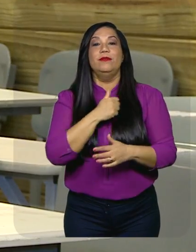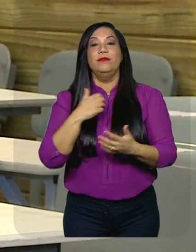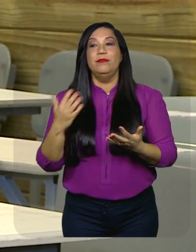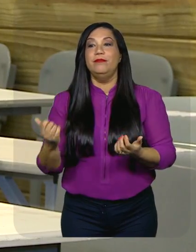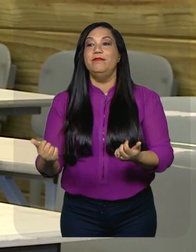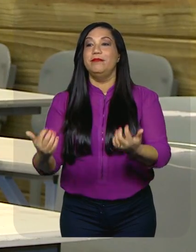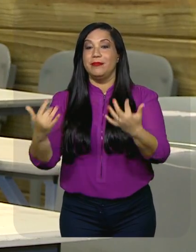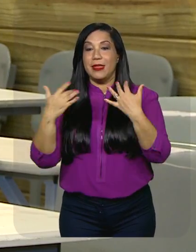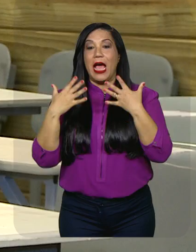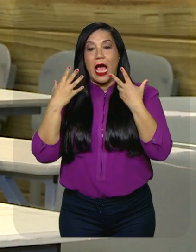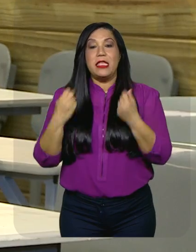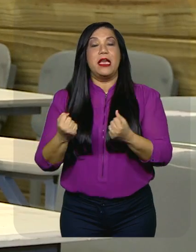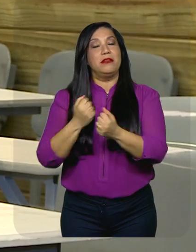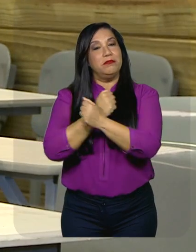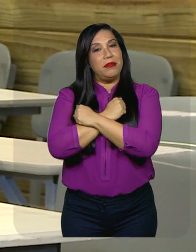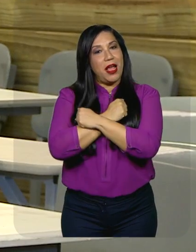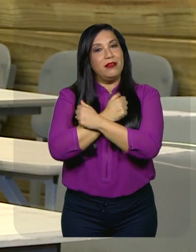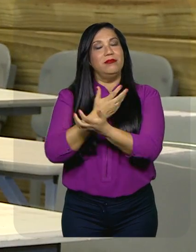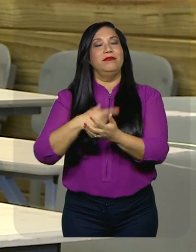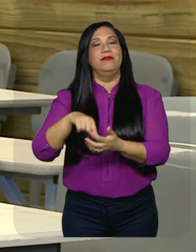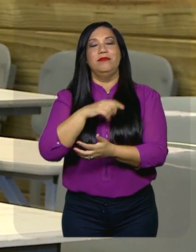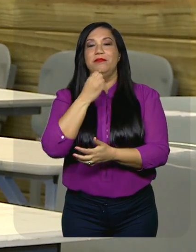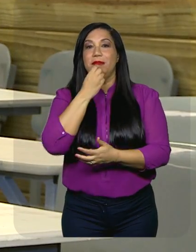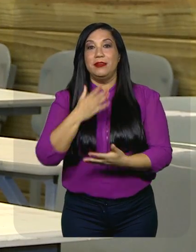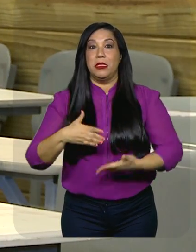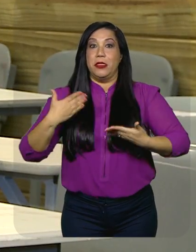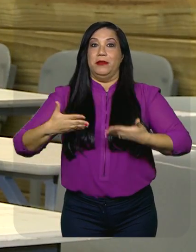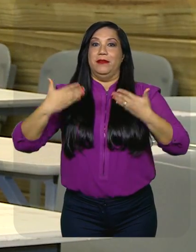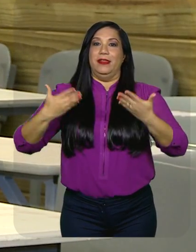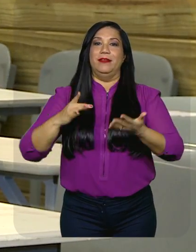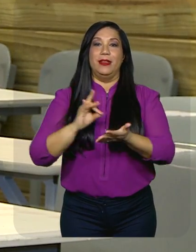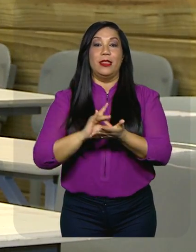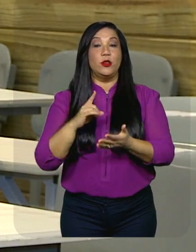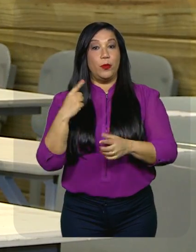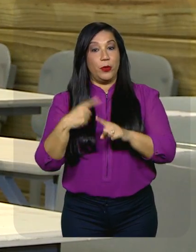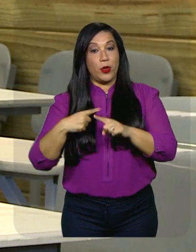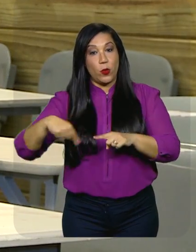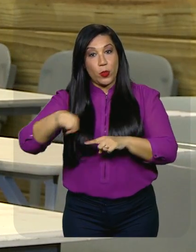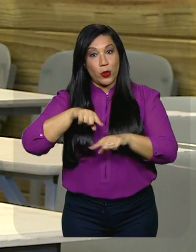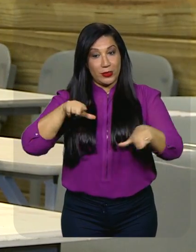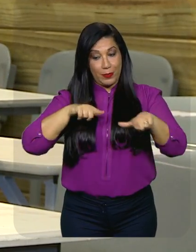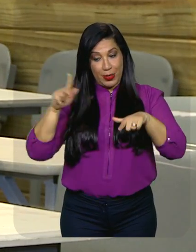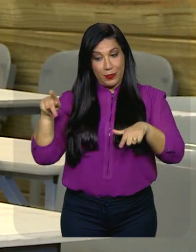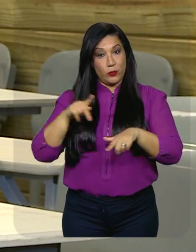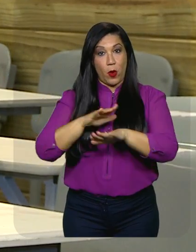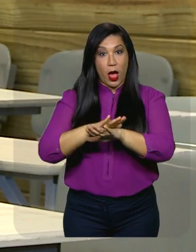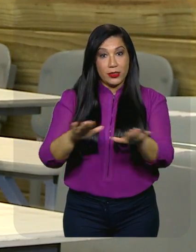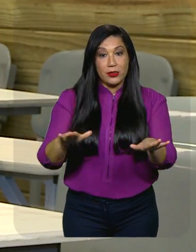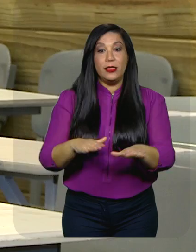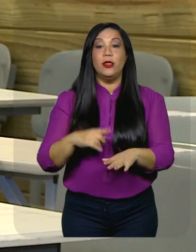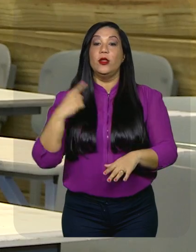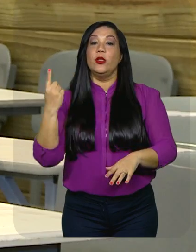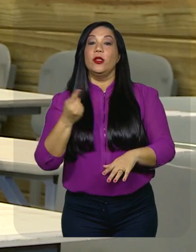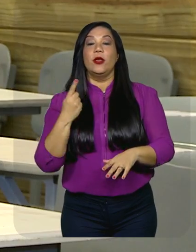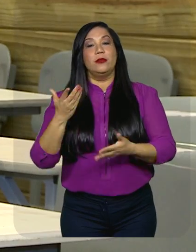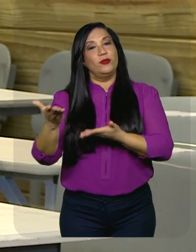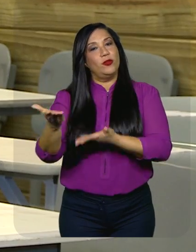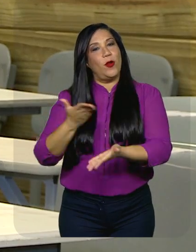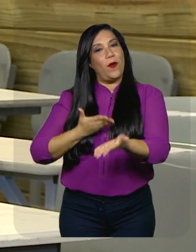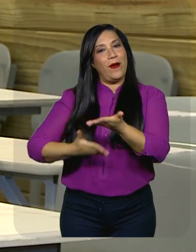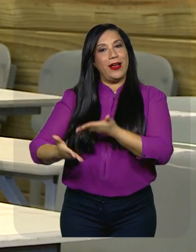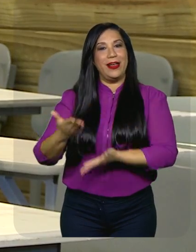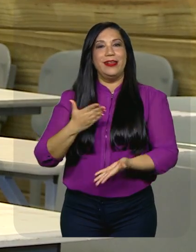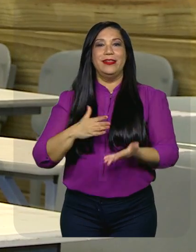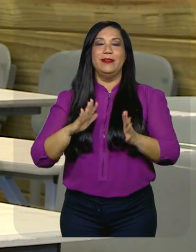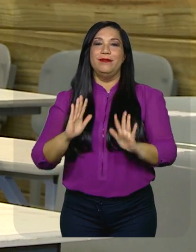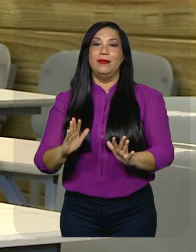gente de braços abertos de uma outra maneira e isso acaba incentivando muito, porque o nosso trabalho de professor é isso, a gente tem essa troca.